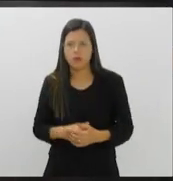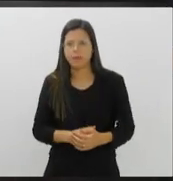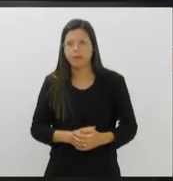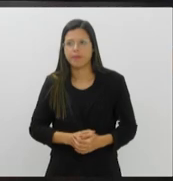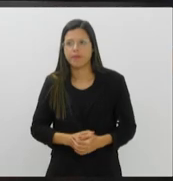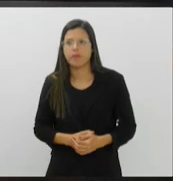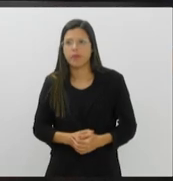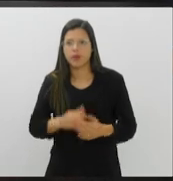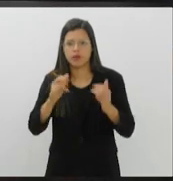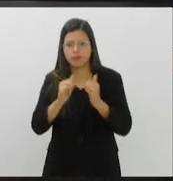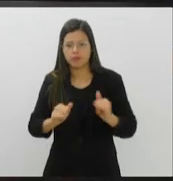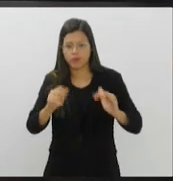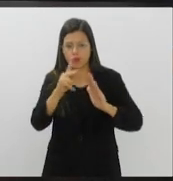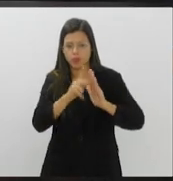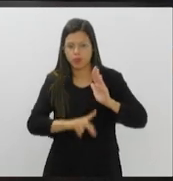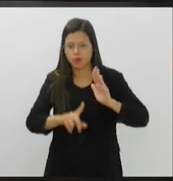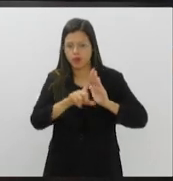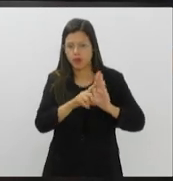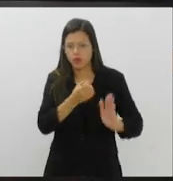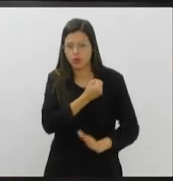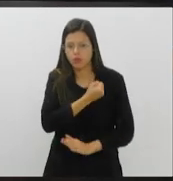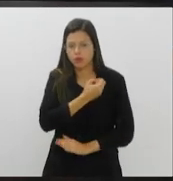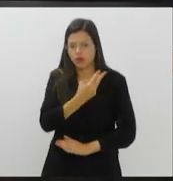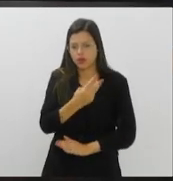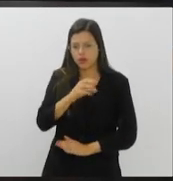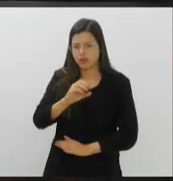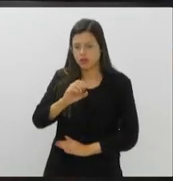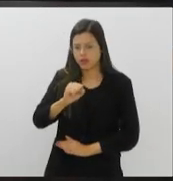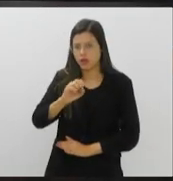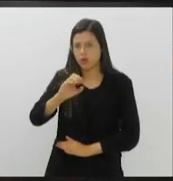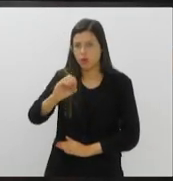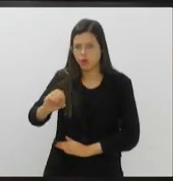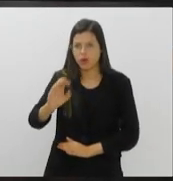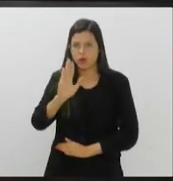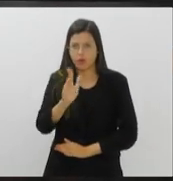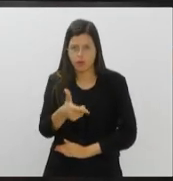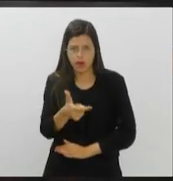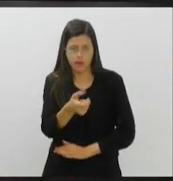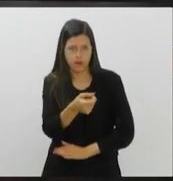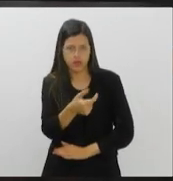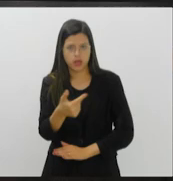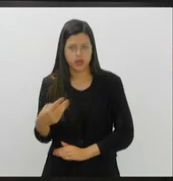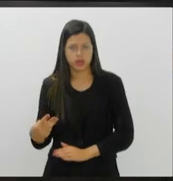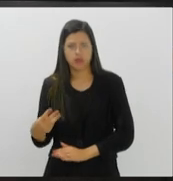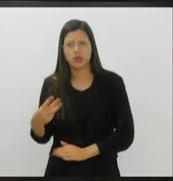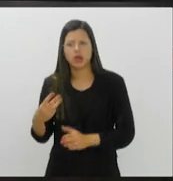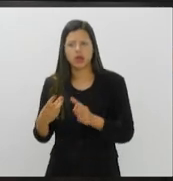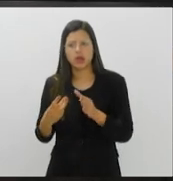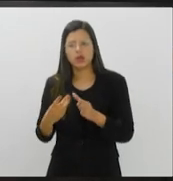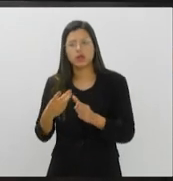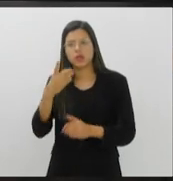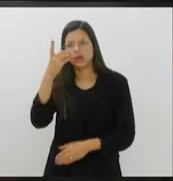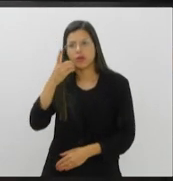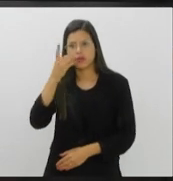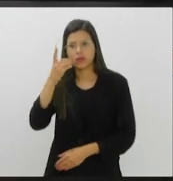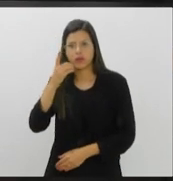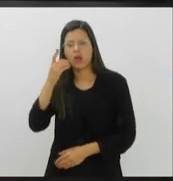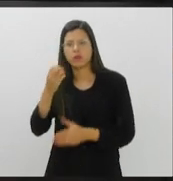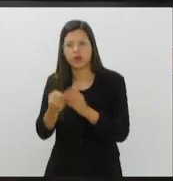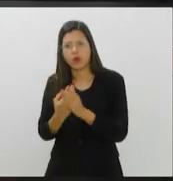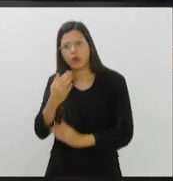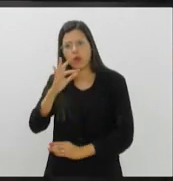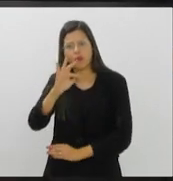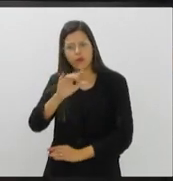Anuncio, projeto de lei número 308 de 23, de autoria do deputado Flávio Serafini,